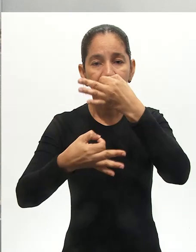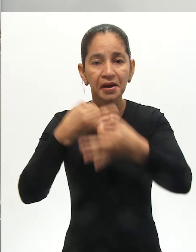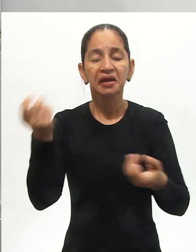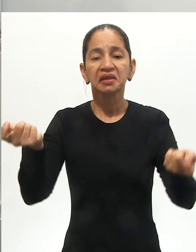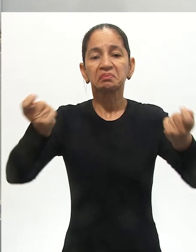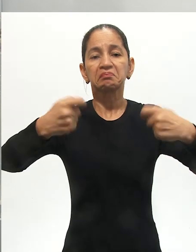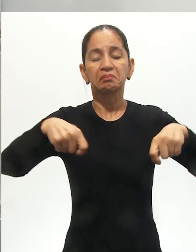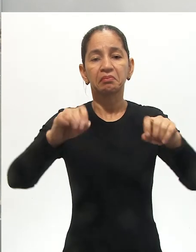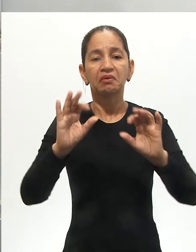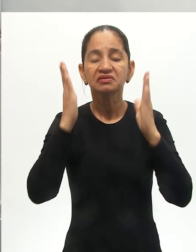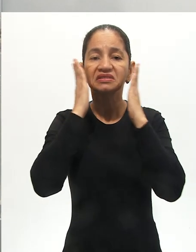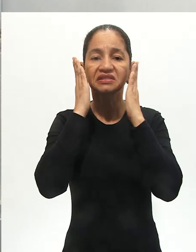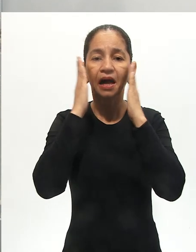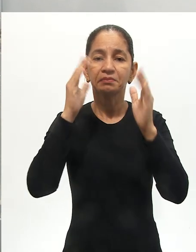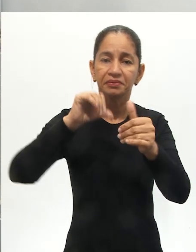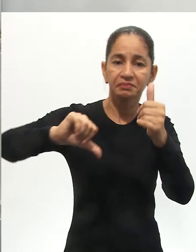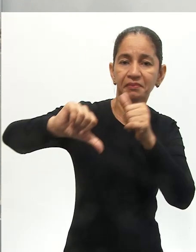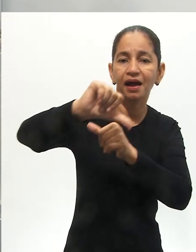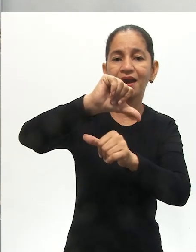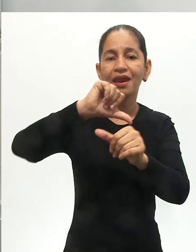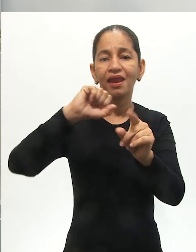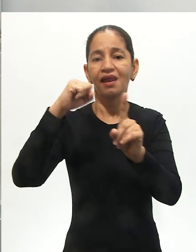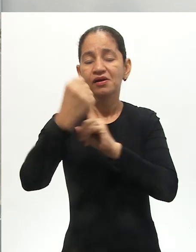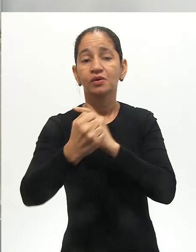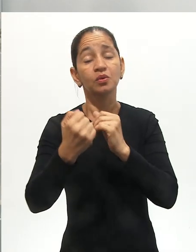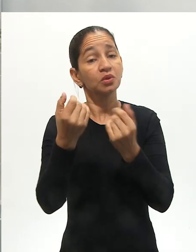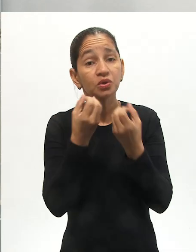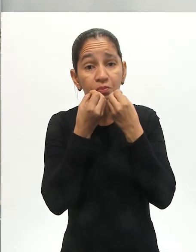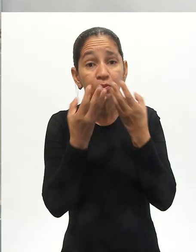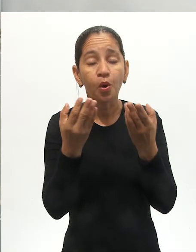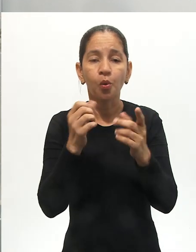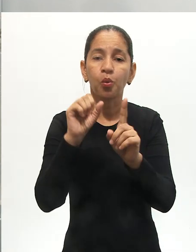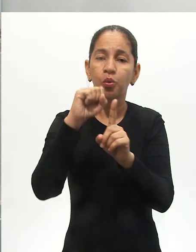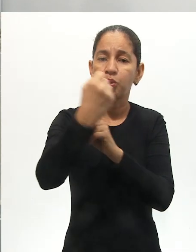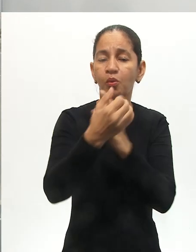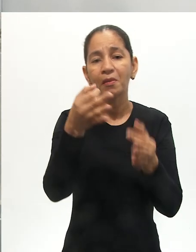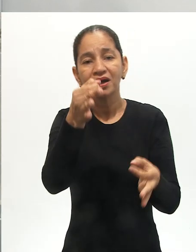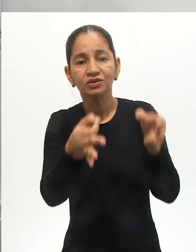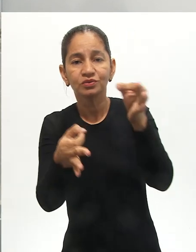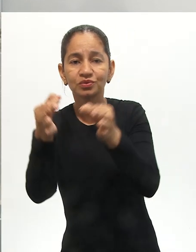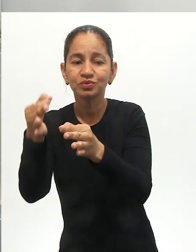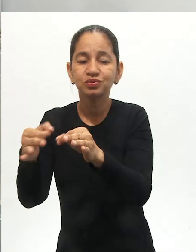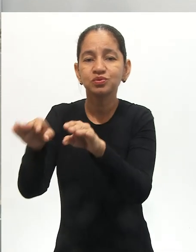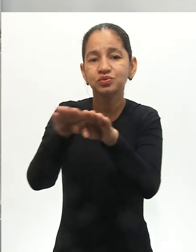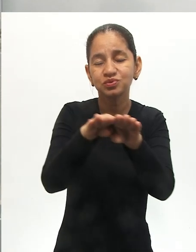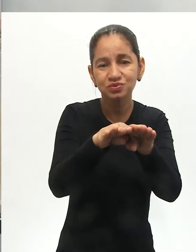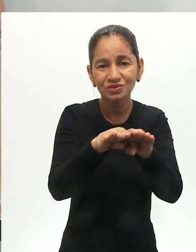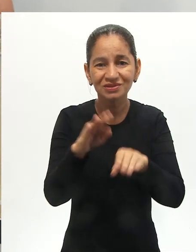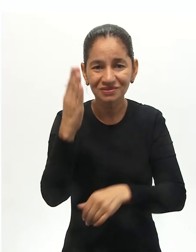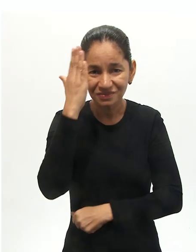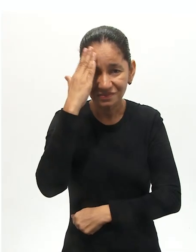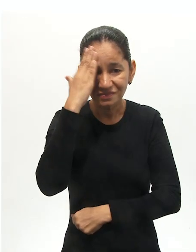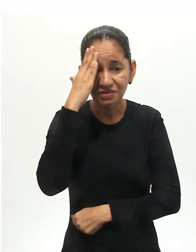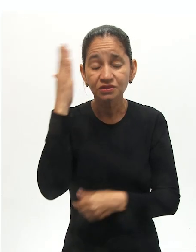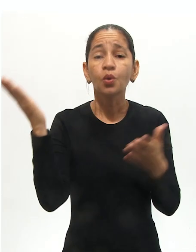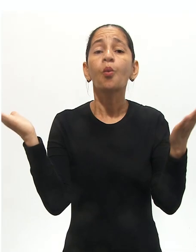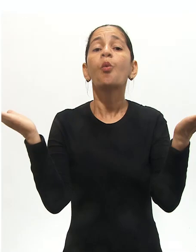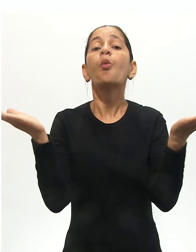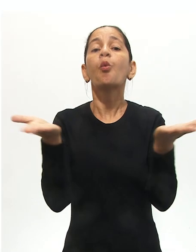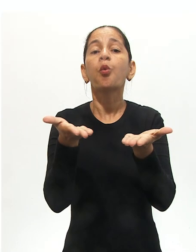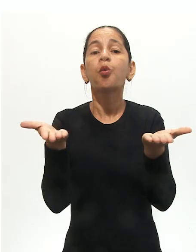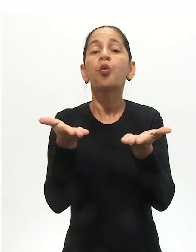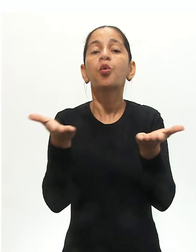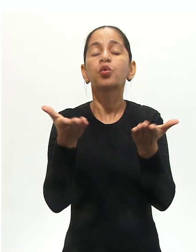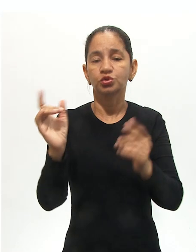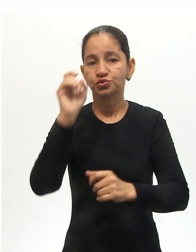cidadãos críticos que pudessem transformar a sociedade, construir uma sociedade mais justa. No